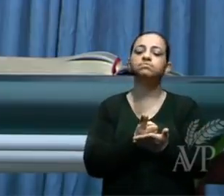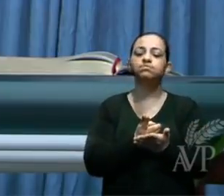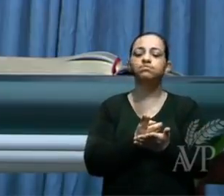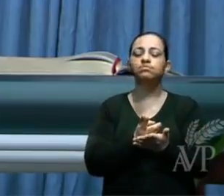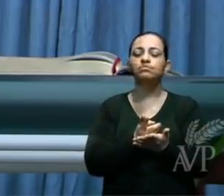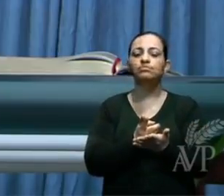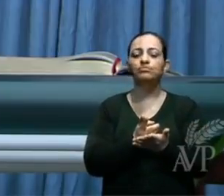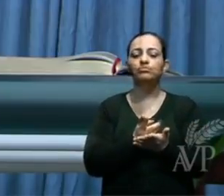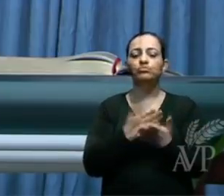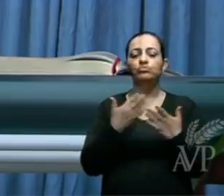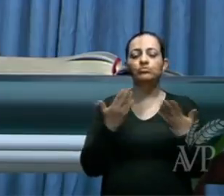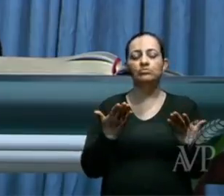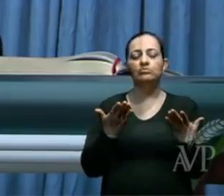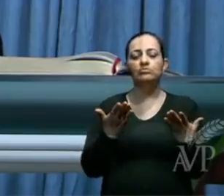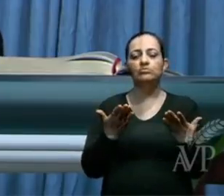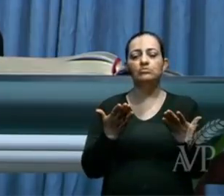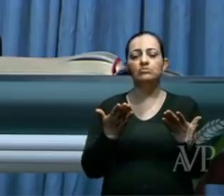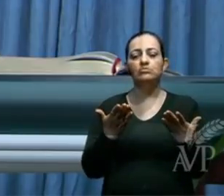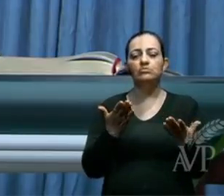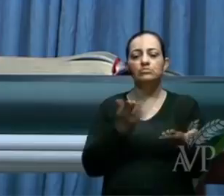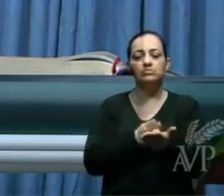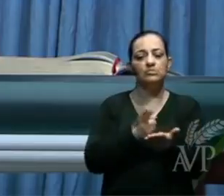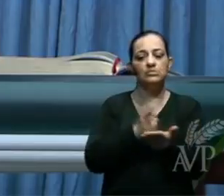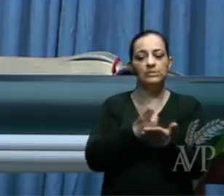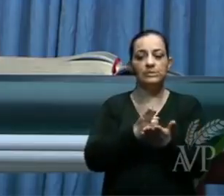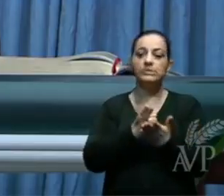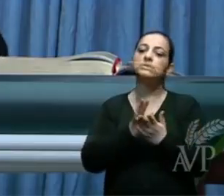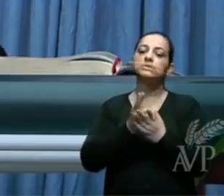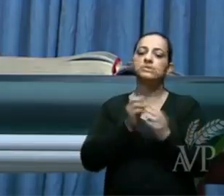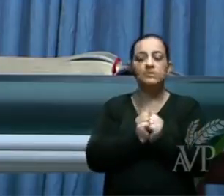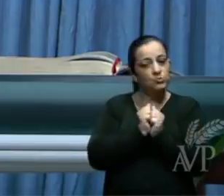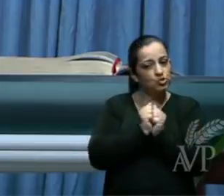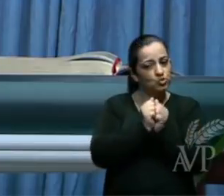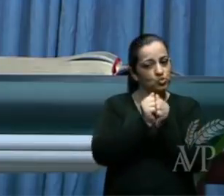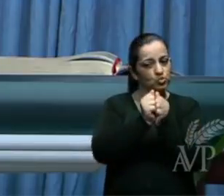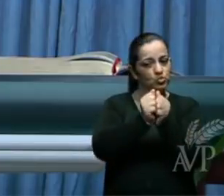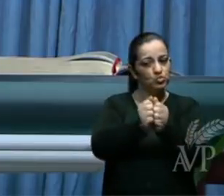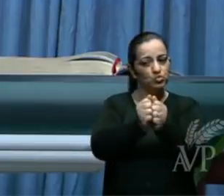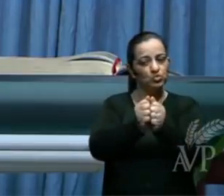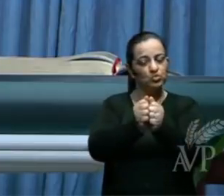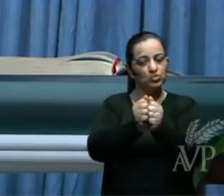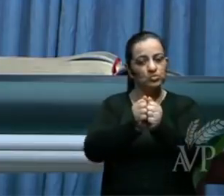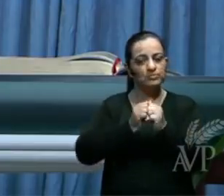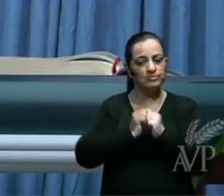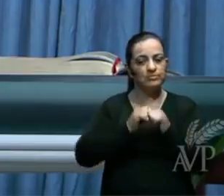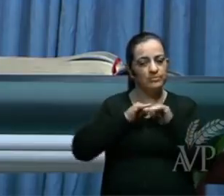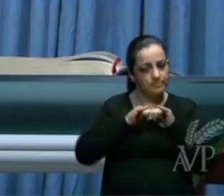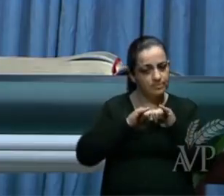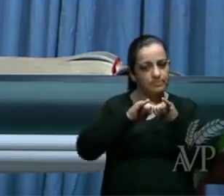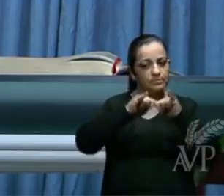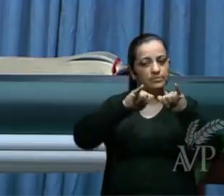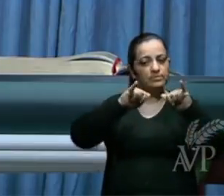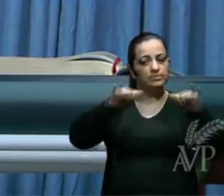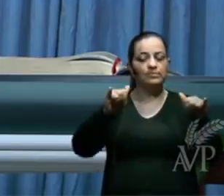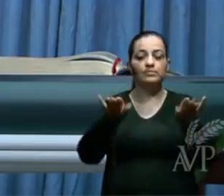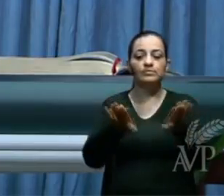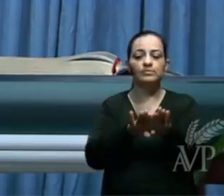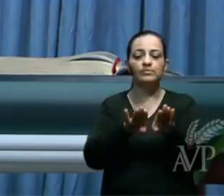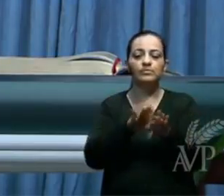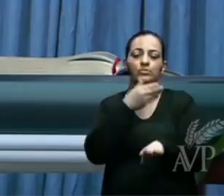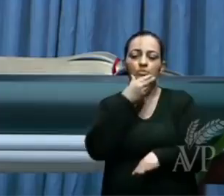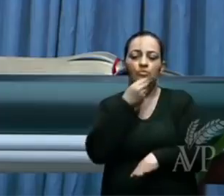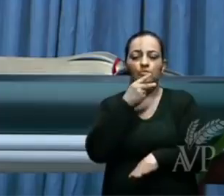o o soul o sinal e acompanha o profeta